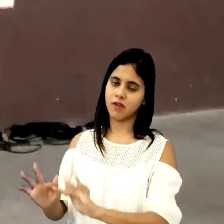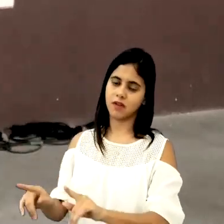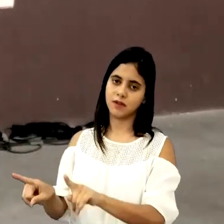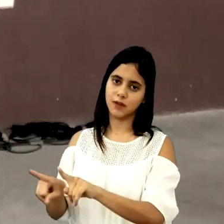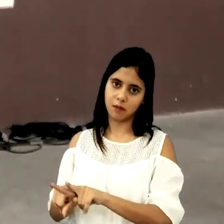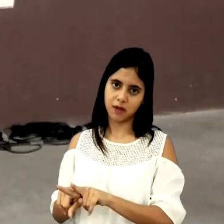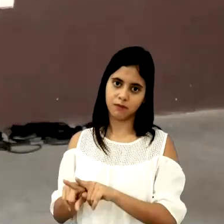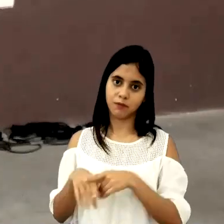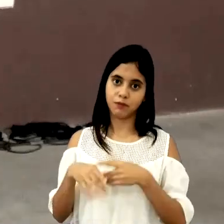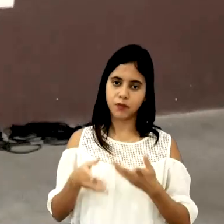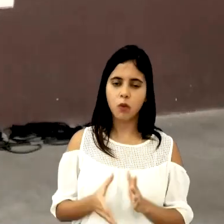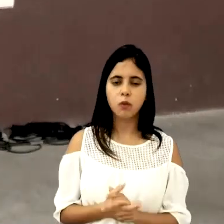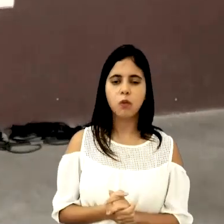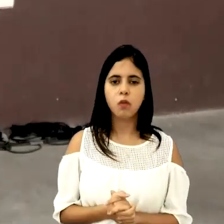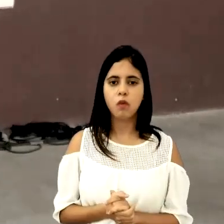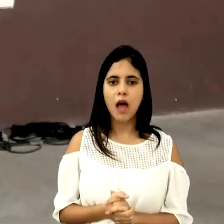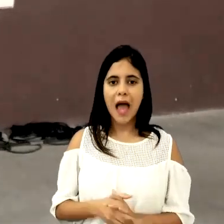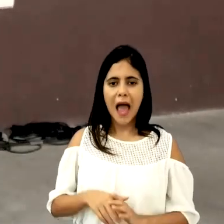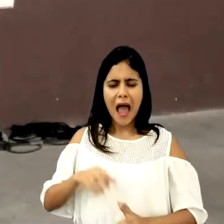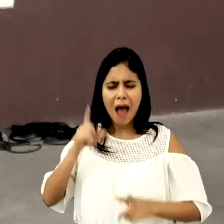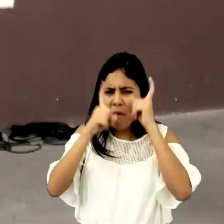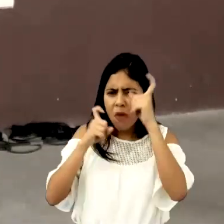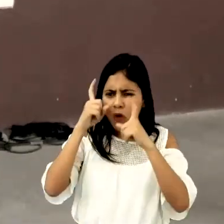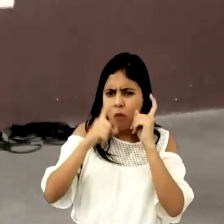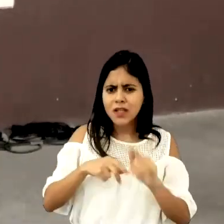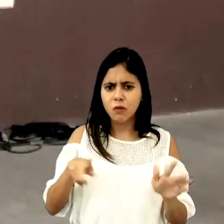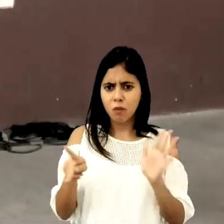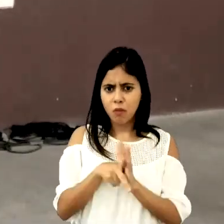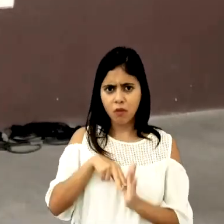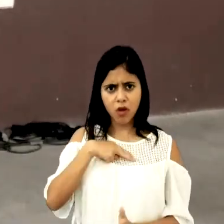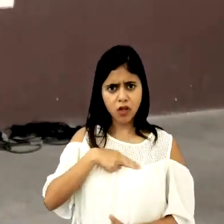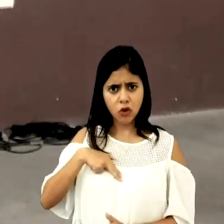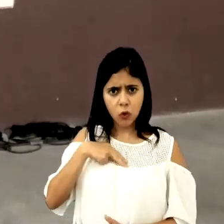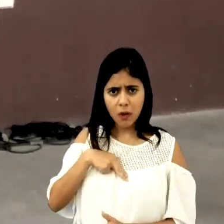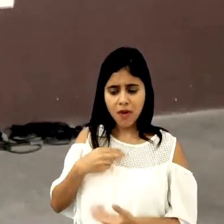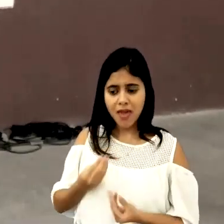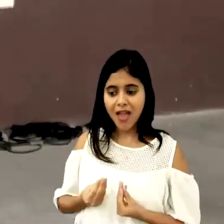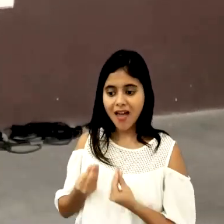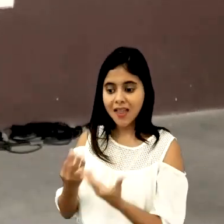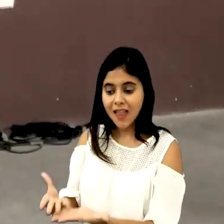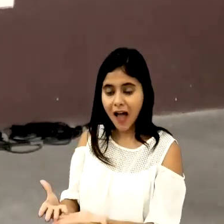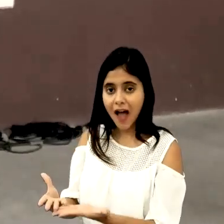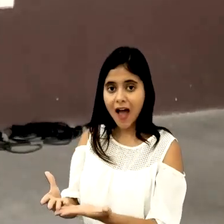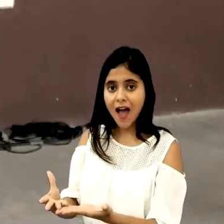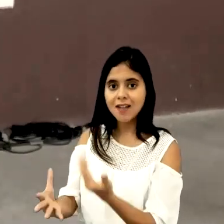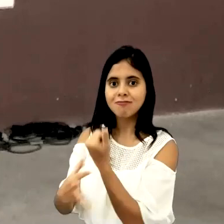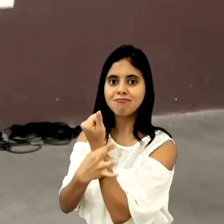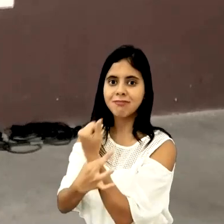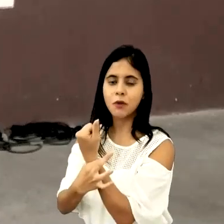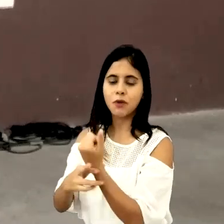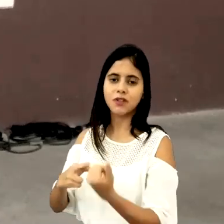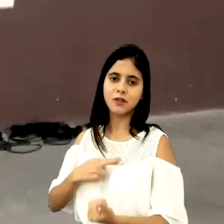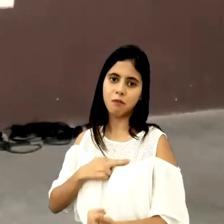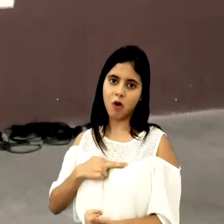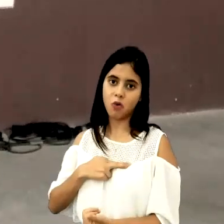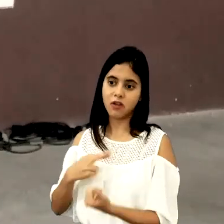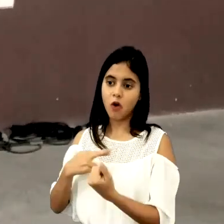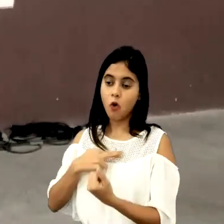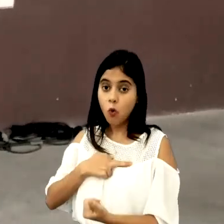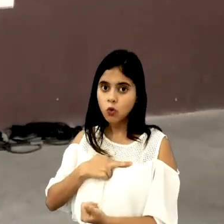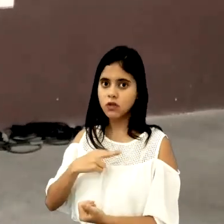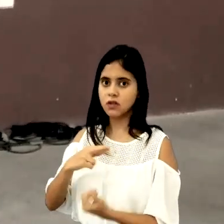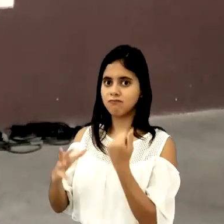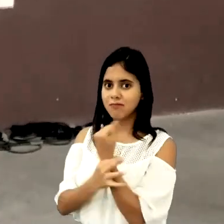a preocupação que reside no coração de Noemi é oferecer segurança para sua